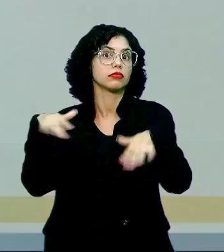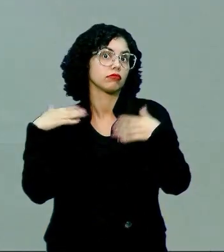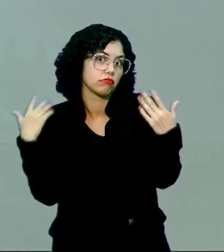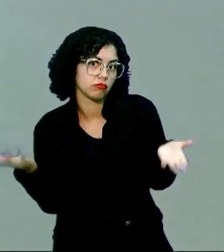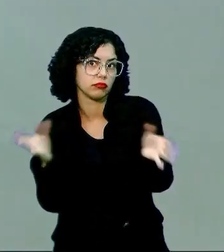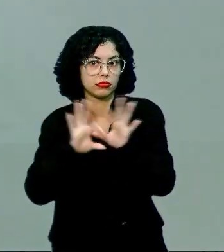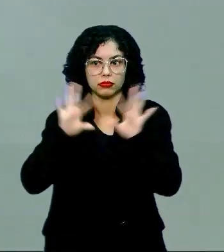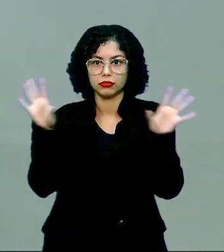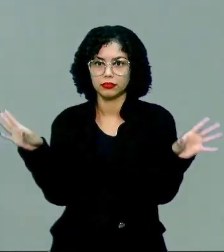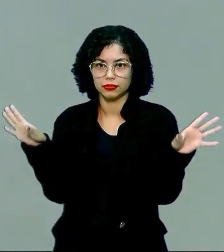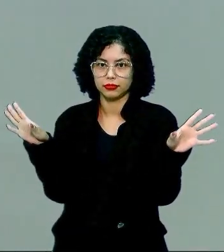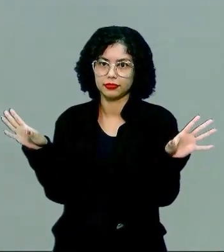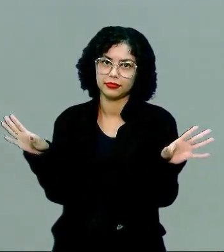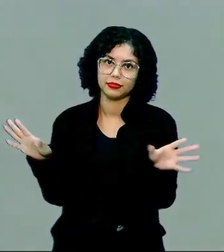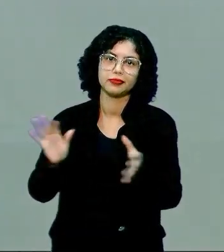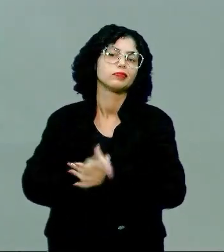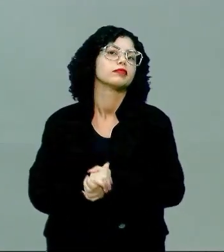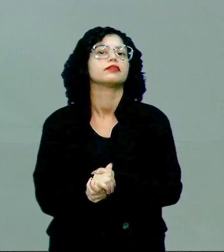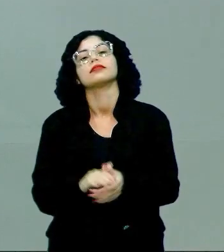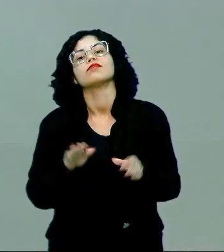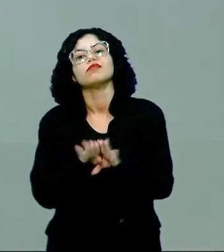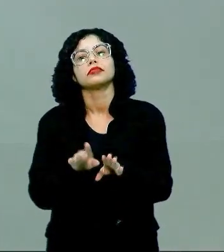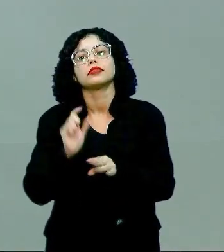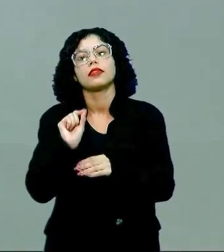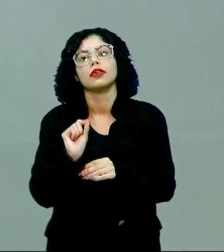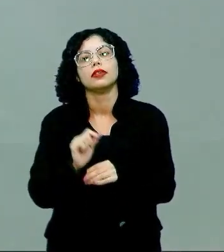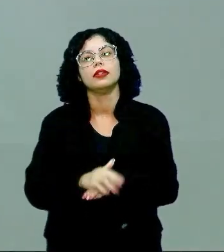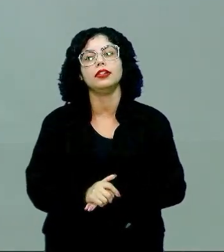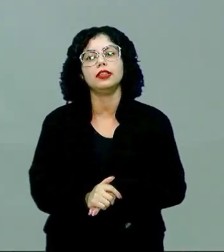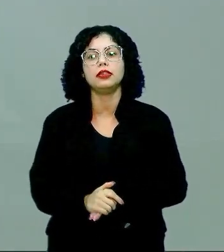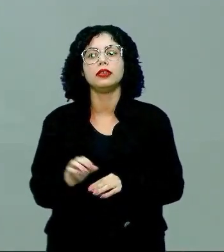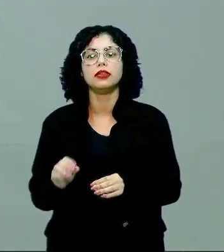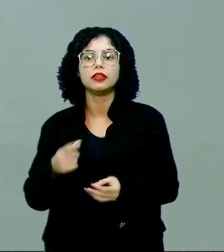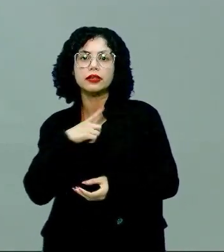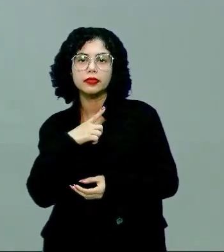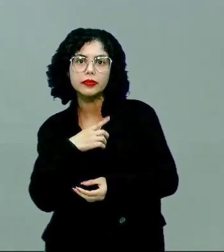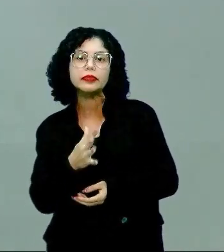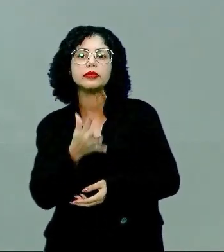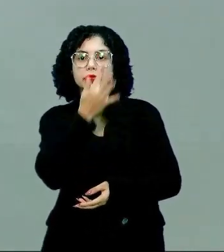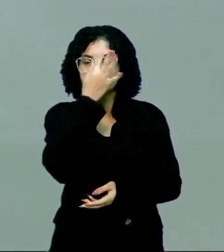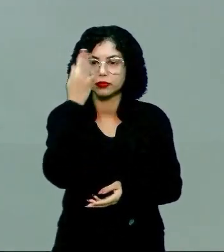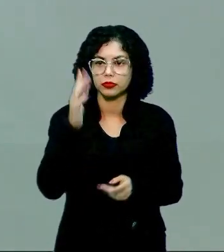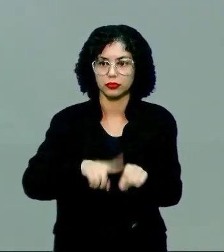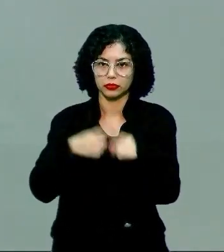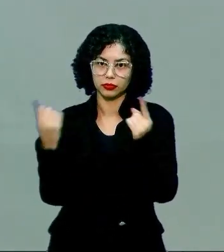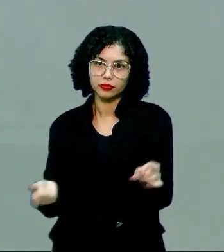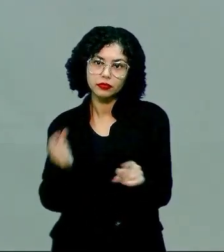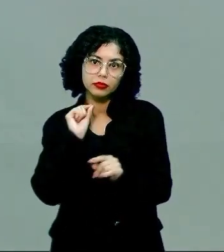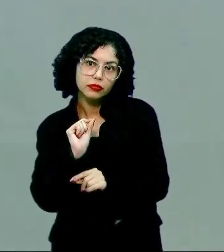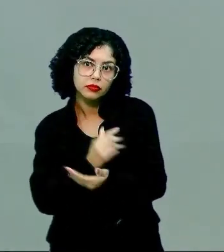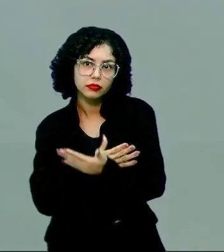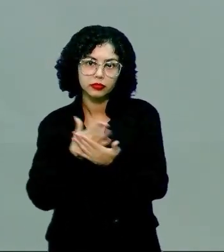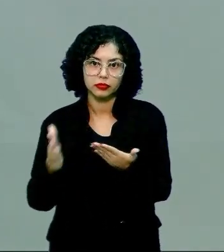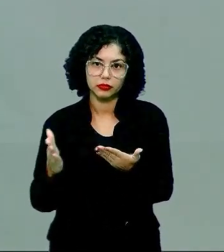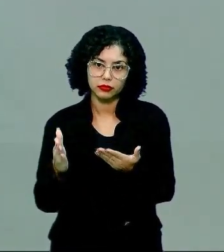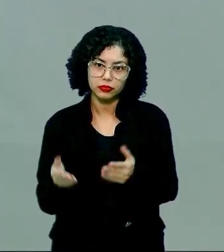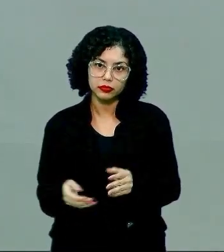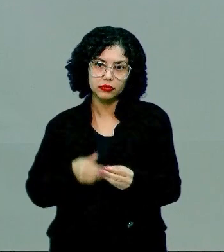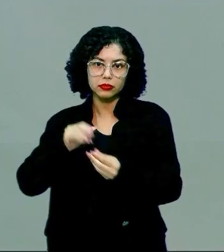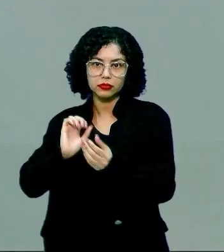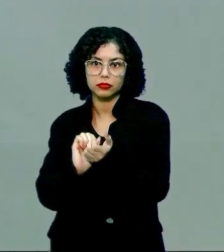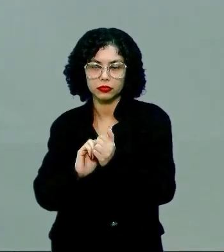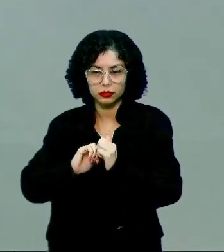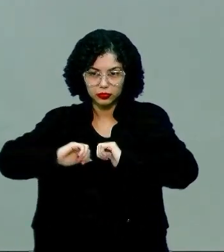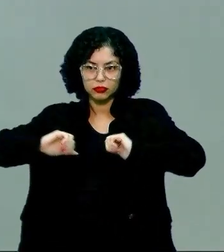que eu faria com essa liberdade vamos lá eu sei que não é aula de filosofia mas aqui a gente começa a